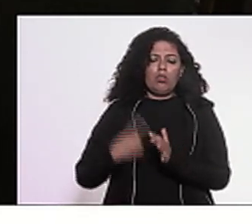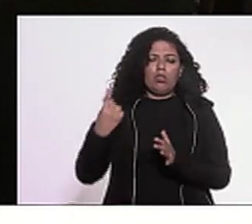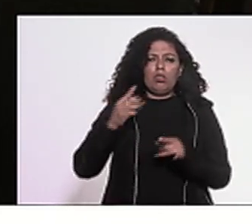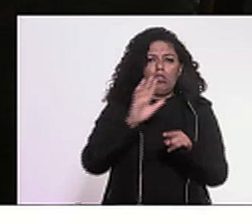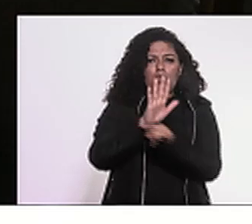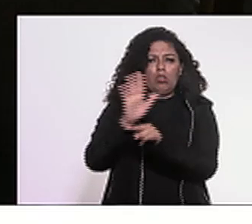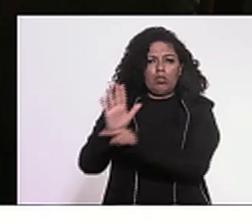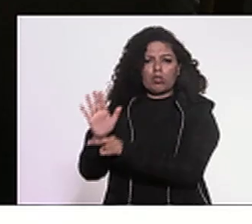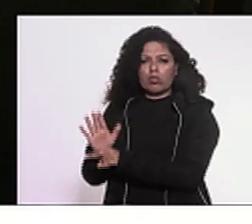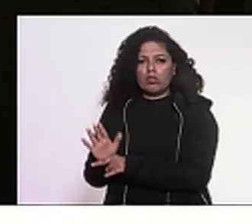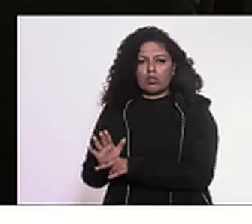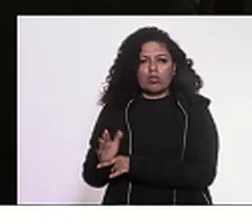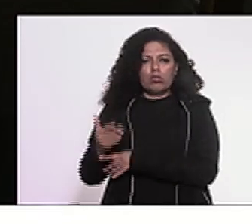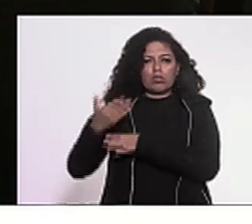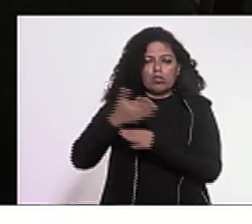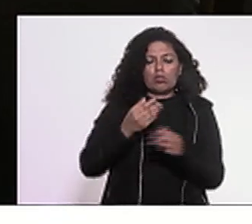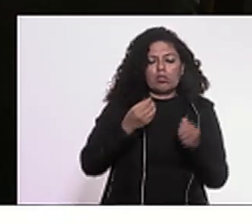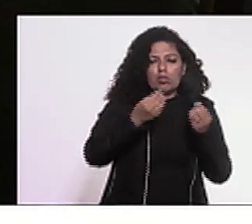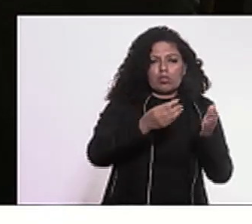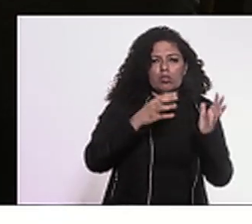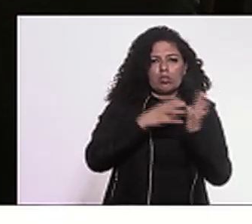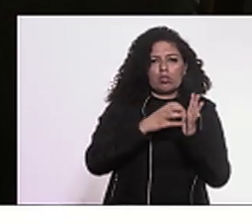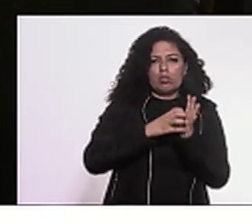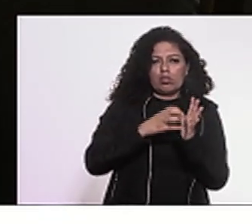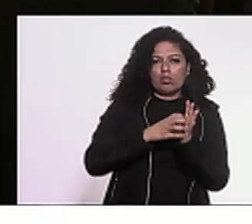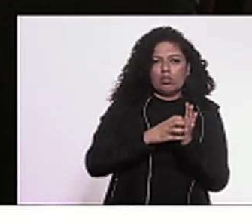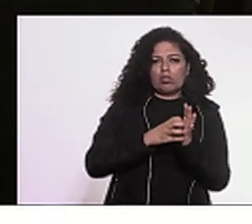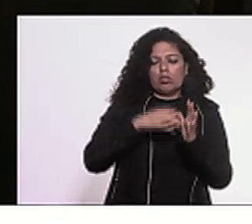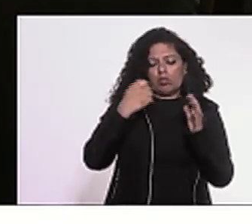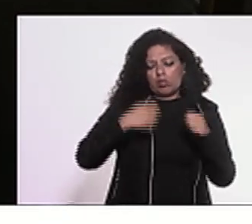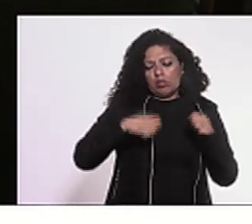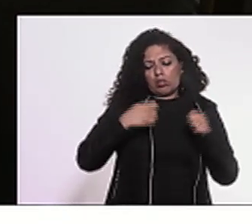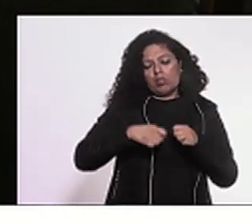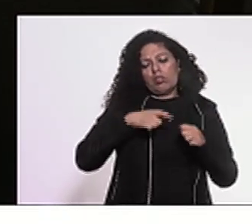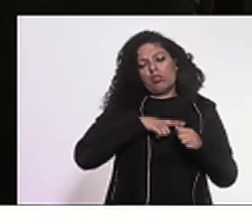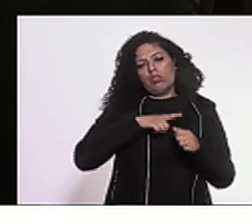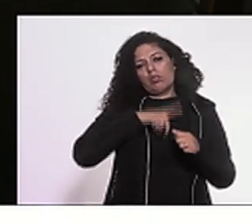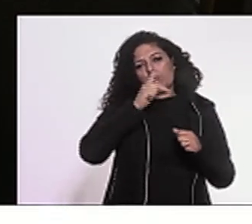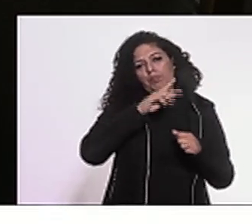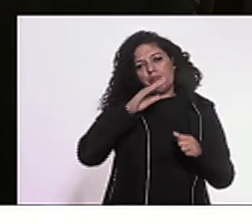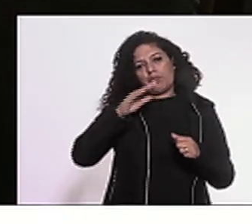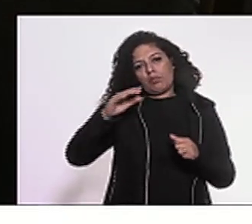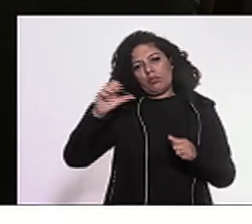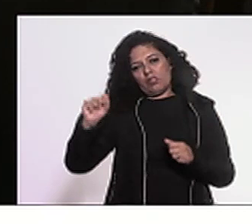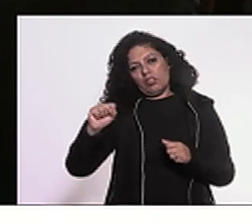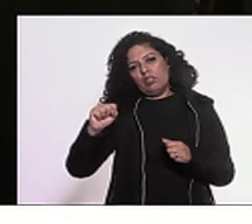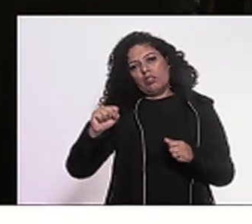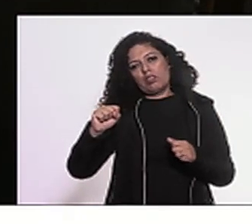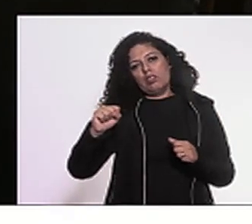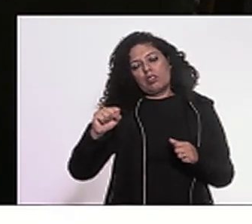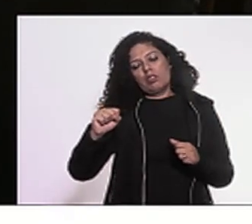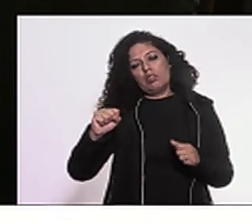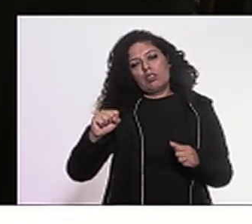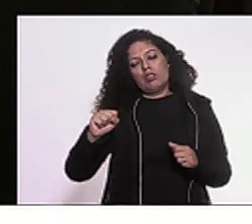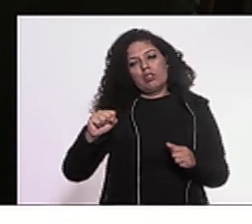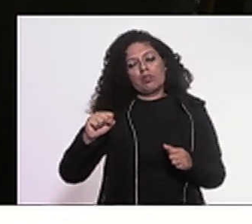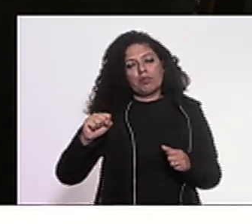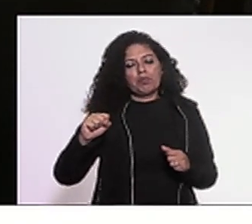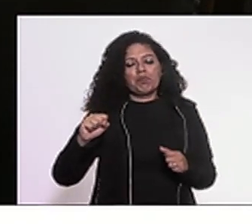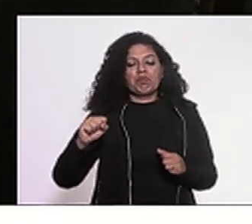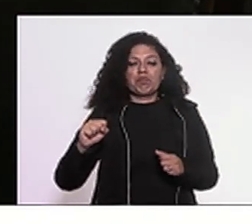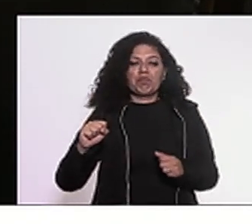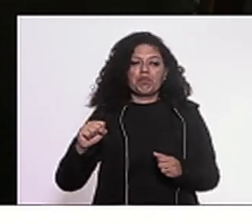que ele vem dar a esses servidores, que todas as categorias têm seus planos de cargos e salário, a única que não tem a Secretaria de